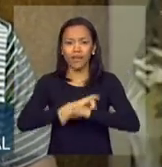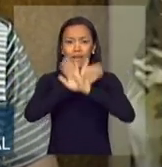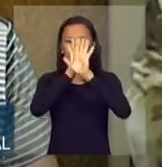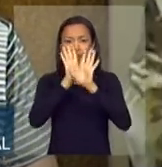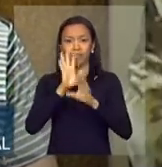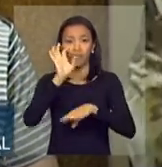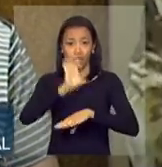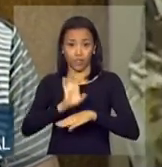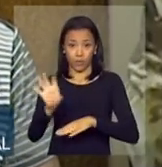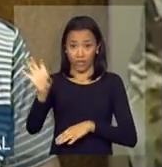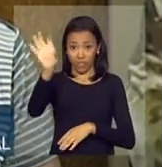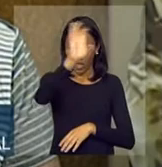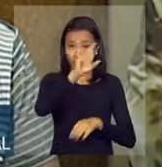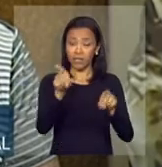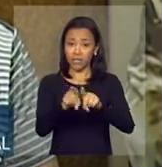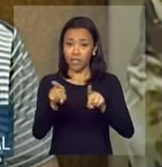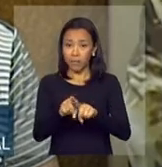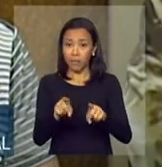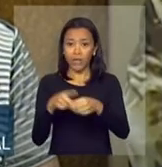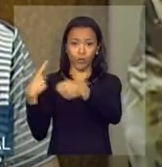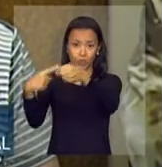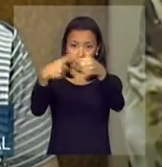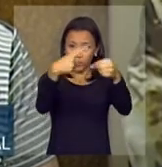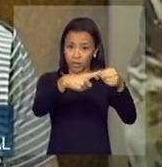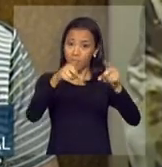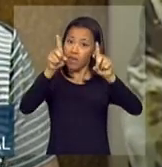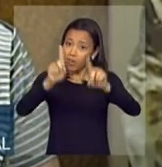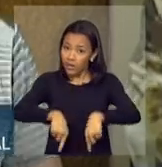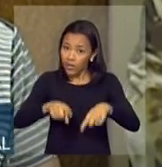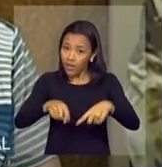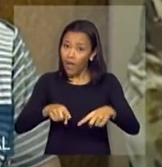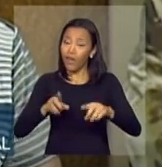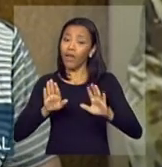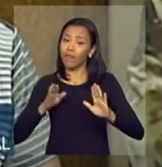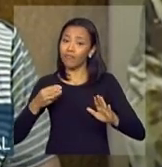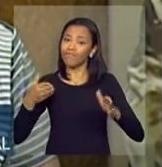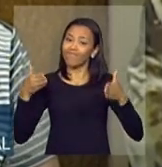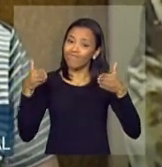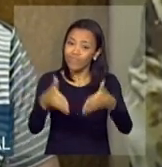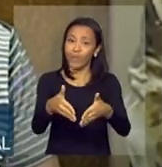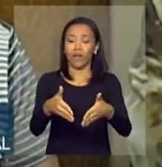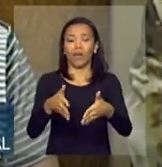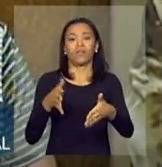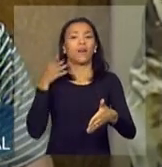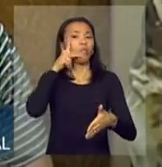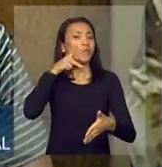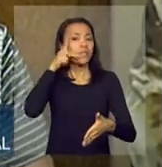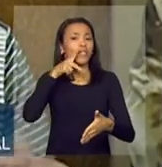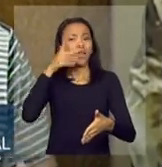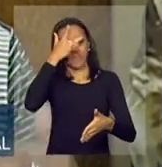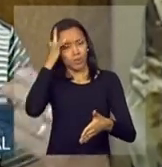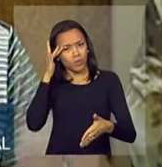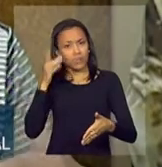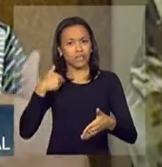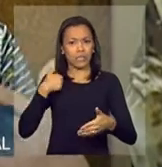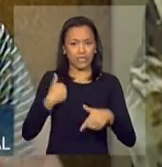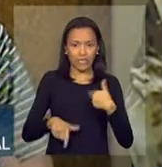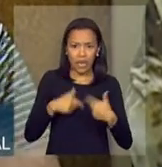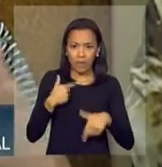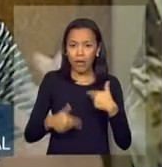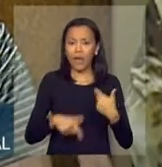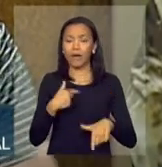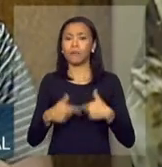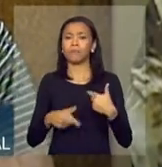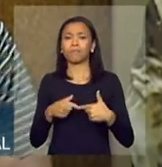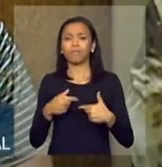municípios como sendo parte constitutiva da política. Então, muita gente pratica a SAN sem ter consciência que